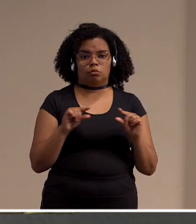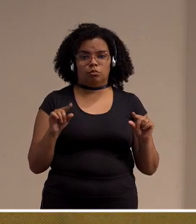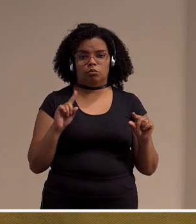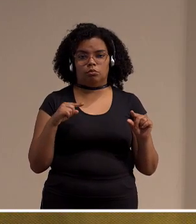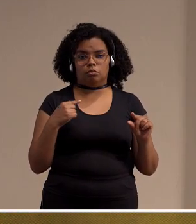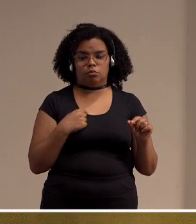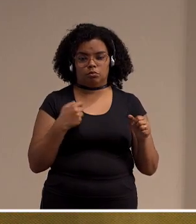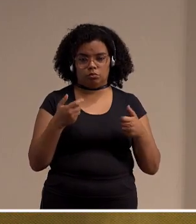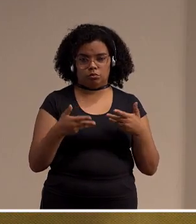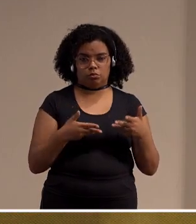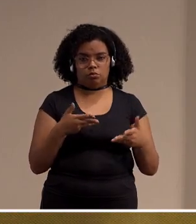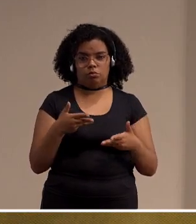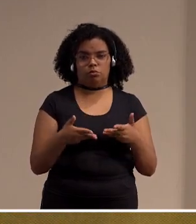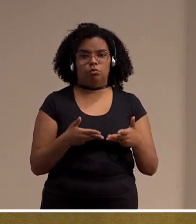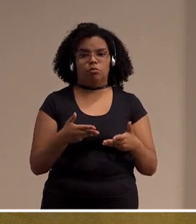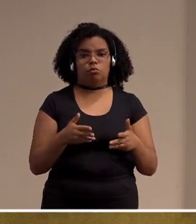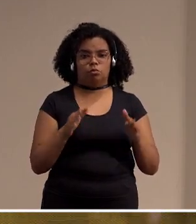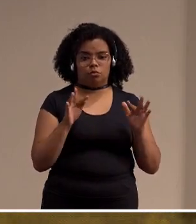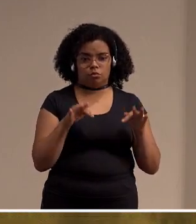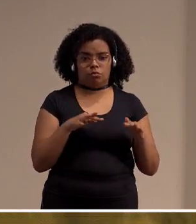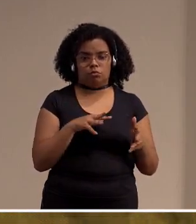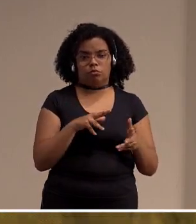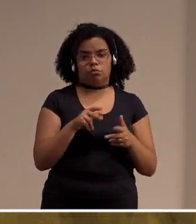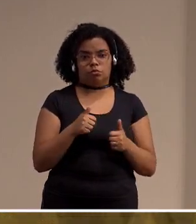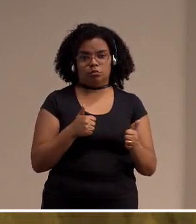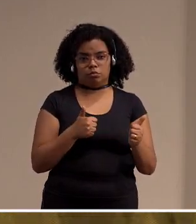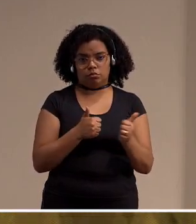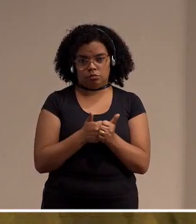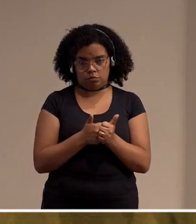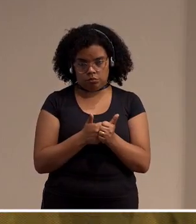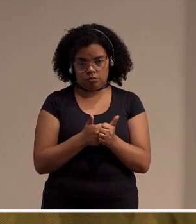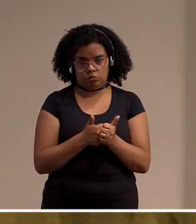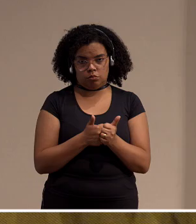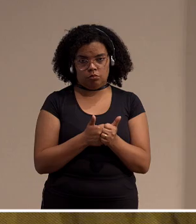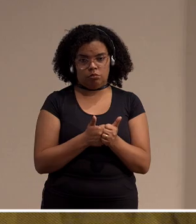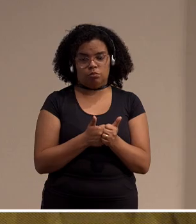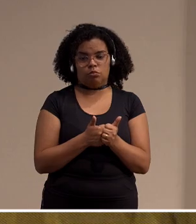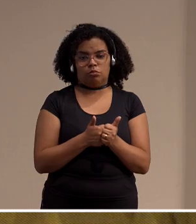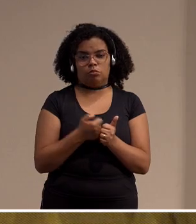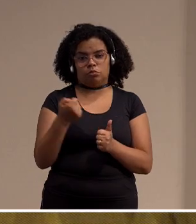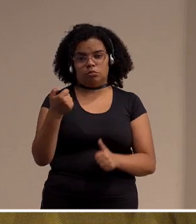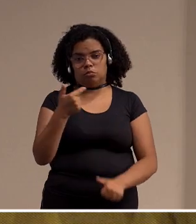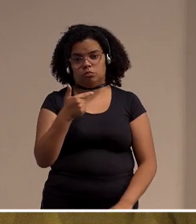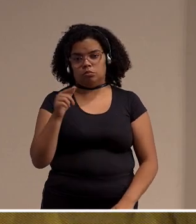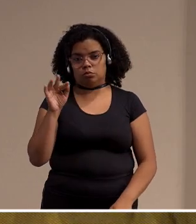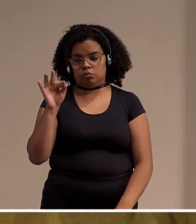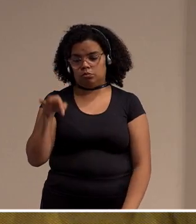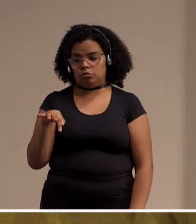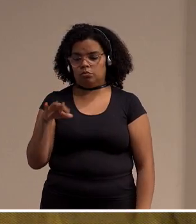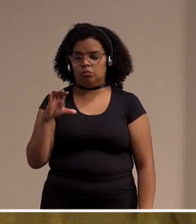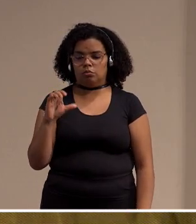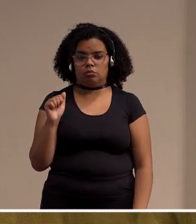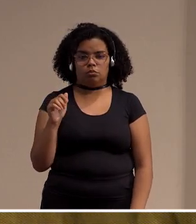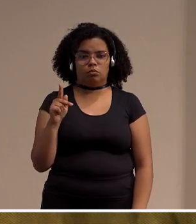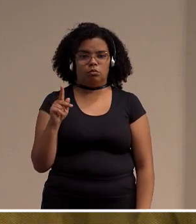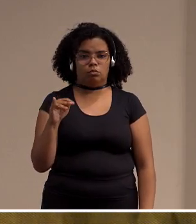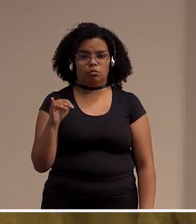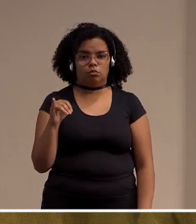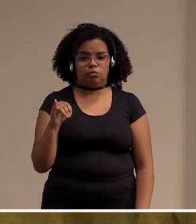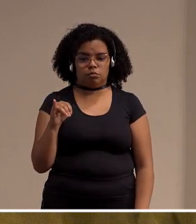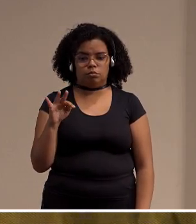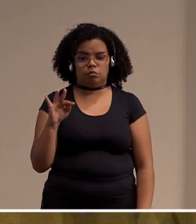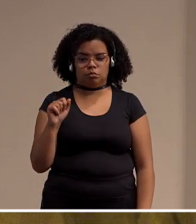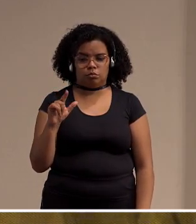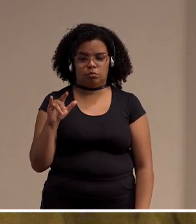de Jameson. Na ficção científica tem uma frase similar que no cor de toda distopia dá-te uma utopia, que a vezes é atribuída